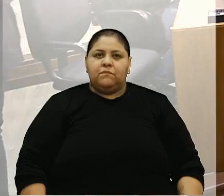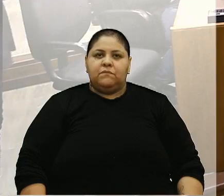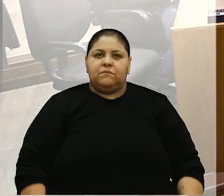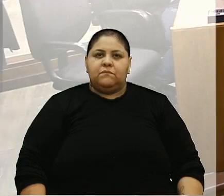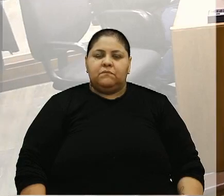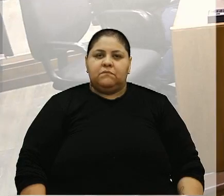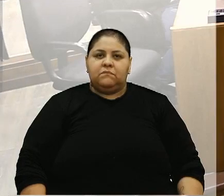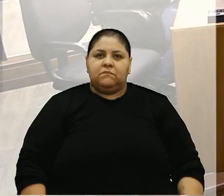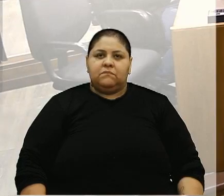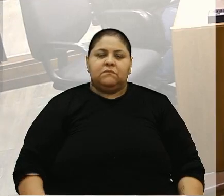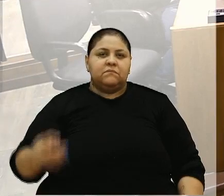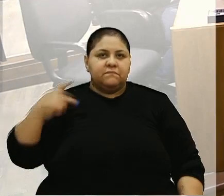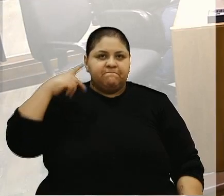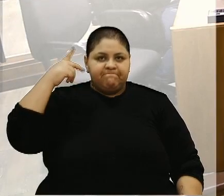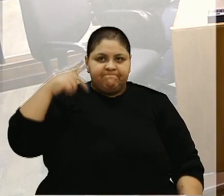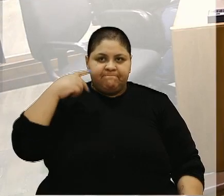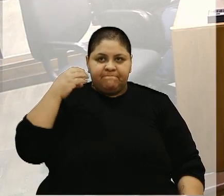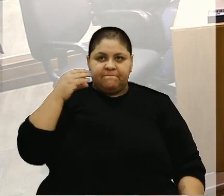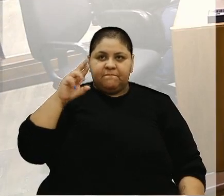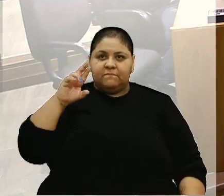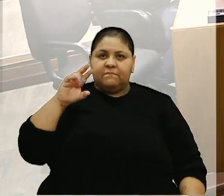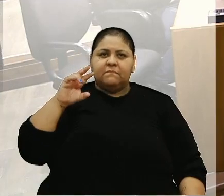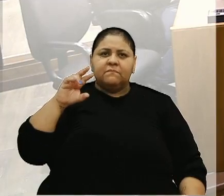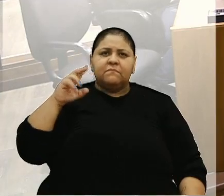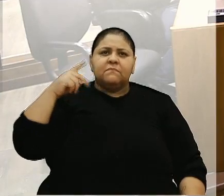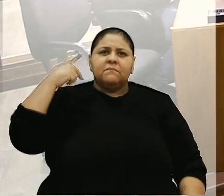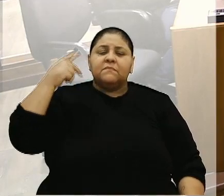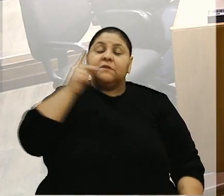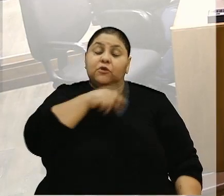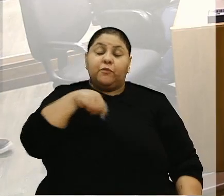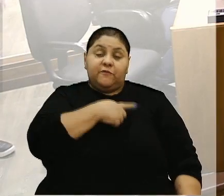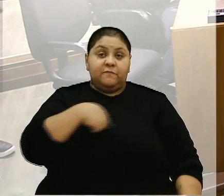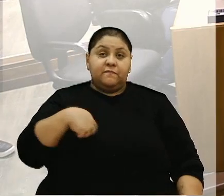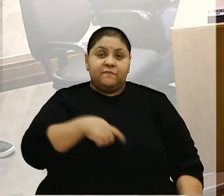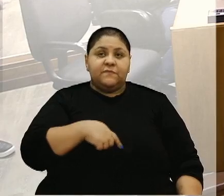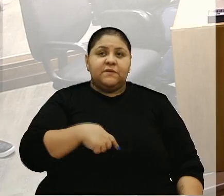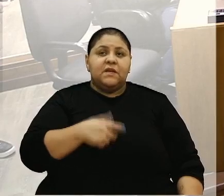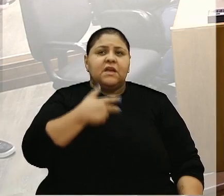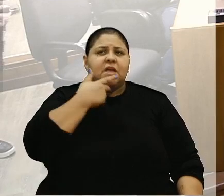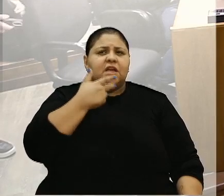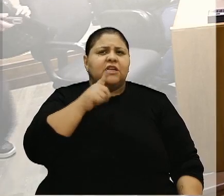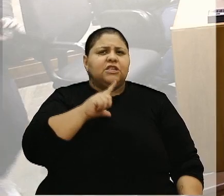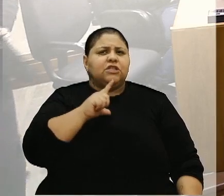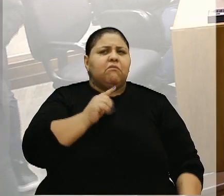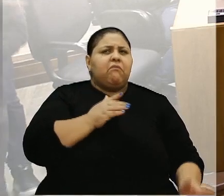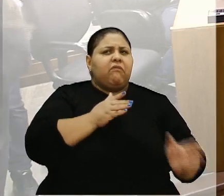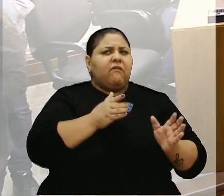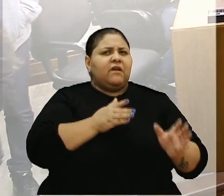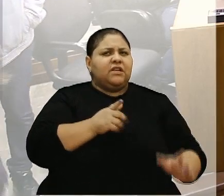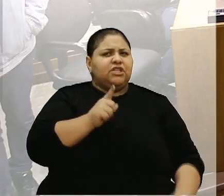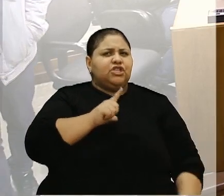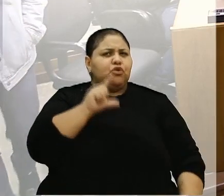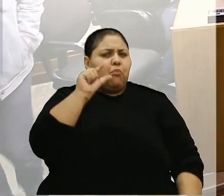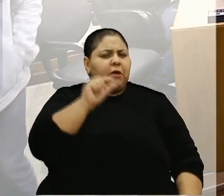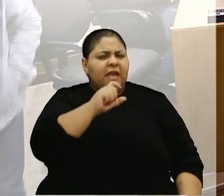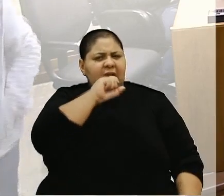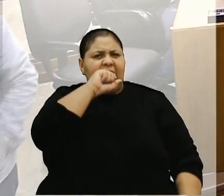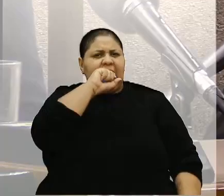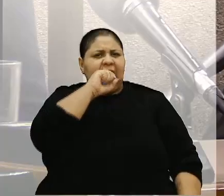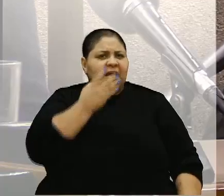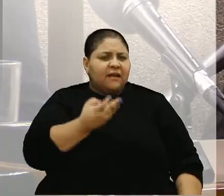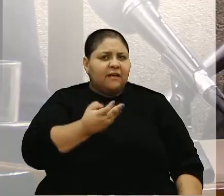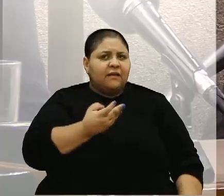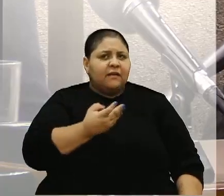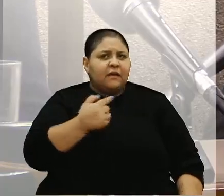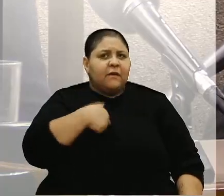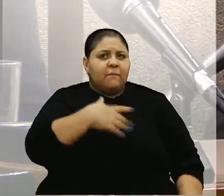Vereador Tenente Cristiano Becker, confesso que tive uma época que eu tinha uma certa inveja do senhor, porque o meu